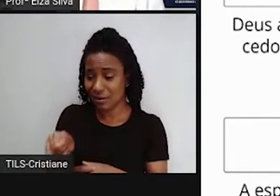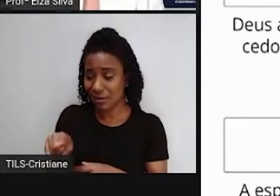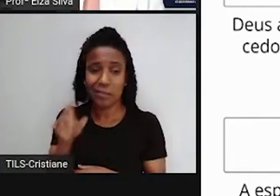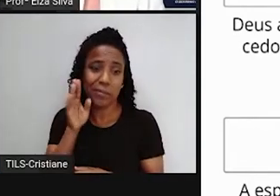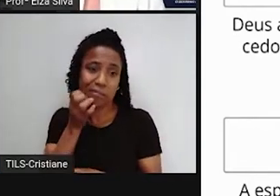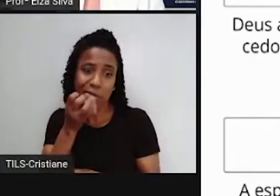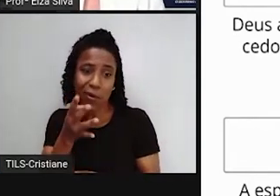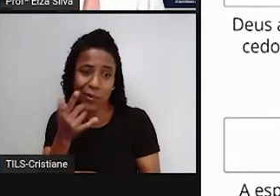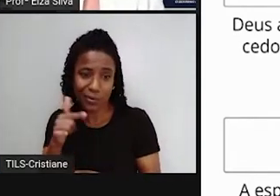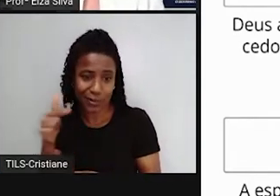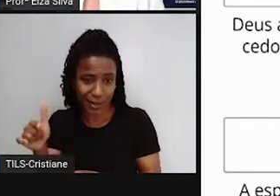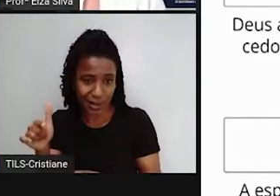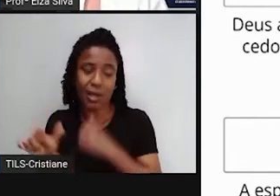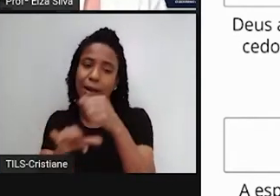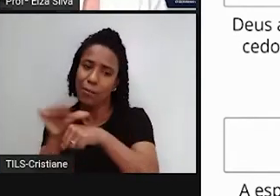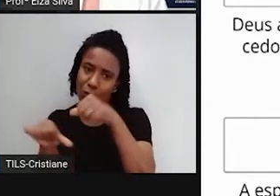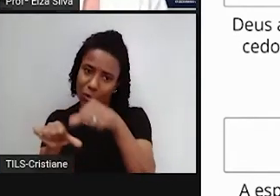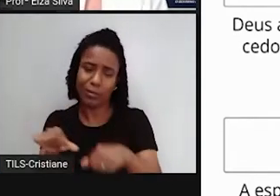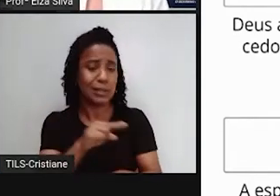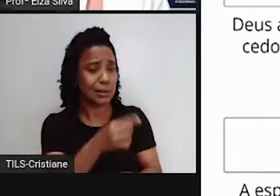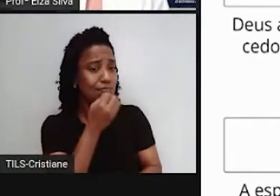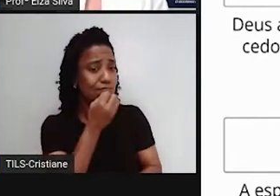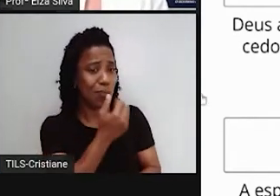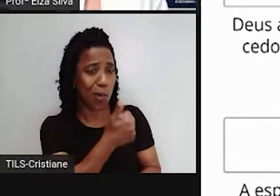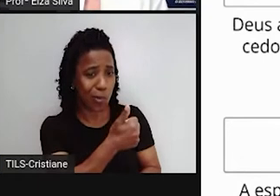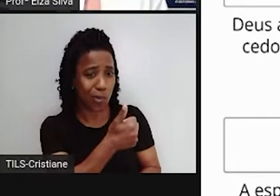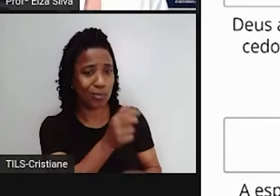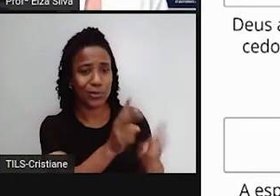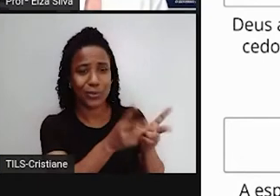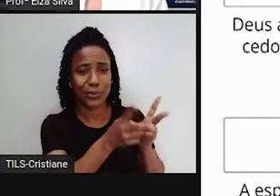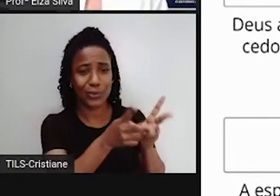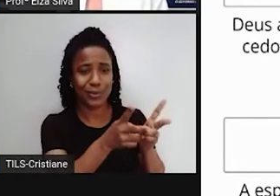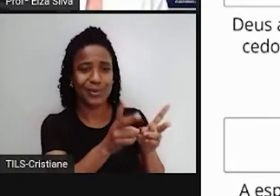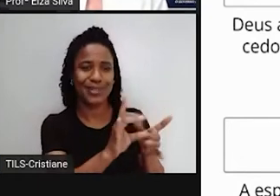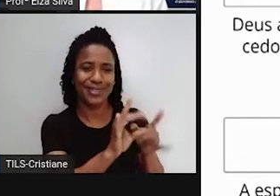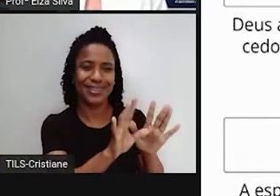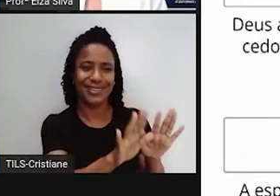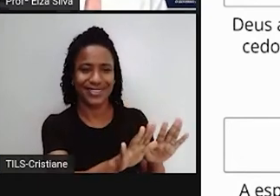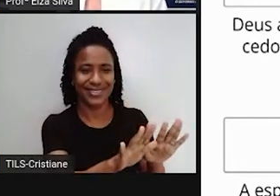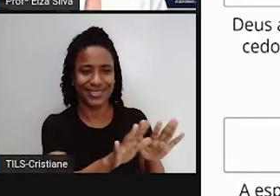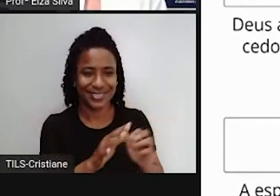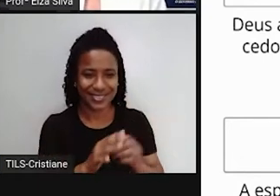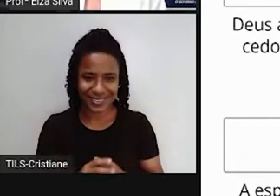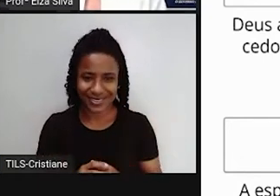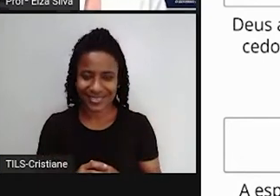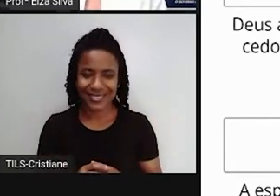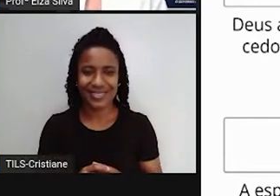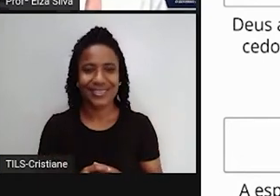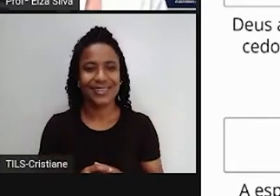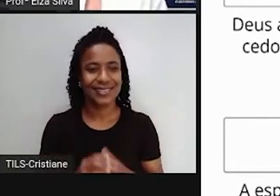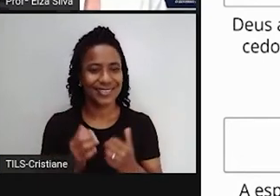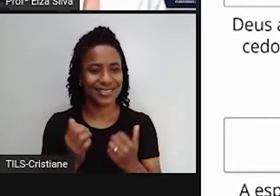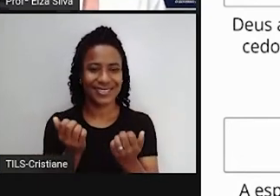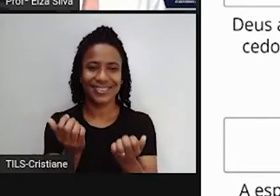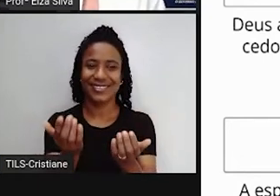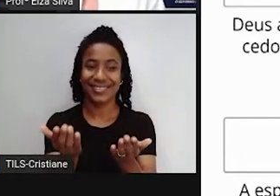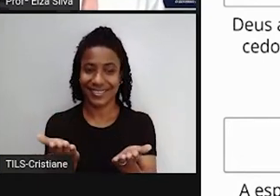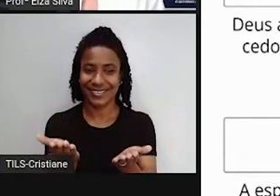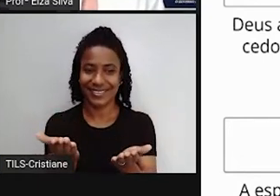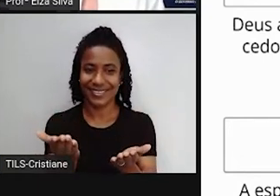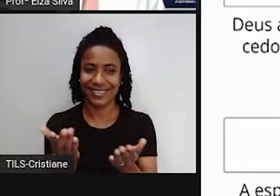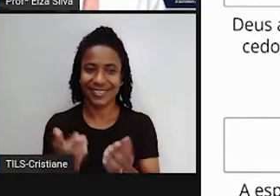reestruturadas, reorganizadas. Let's go. Better to ask the way than go